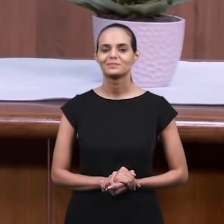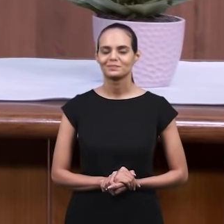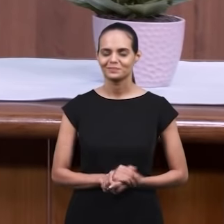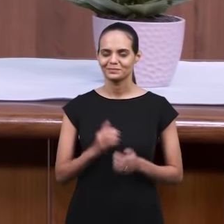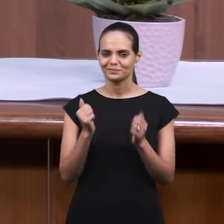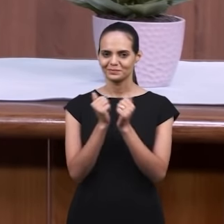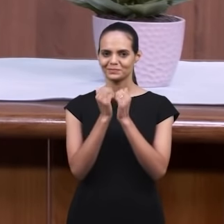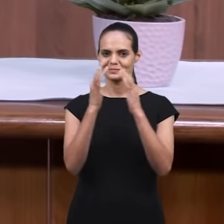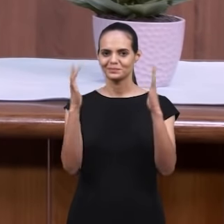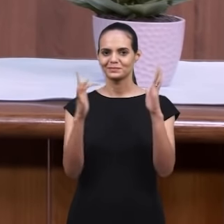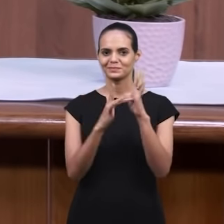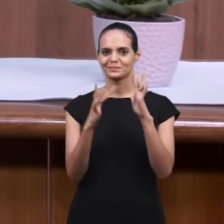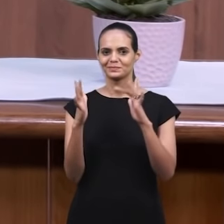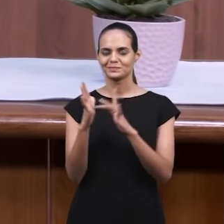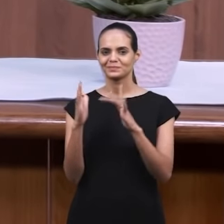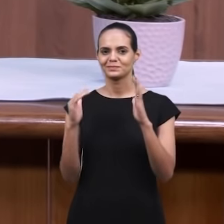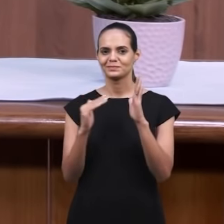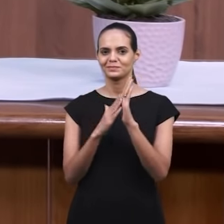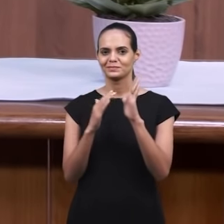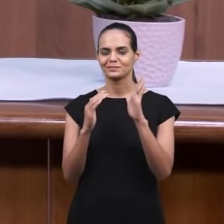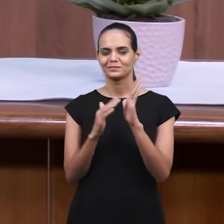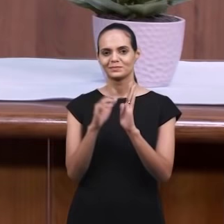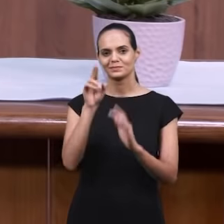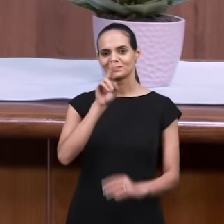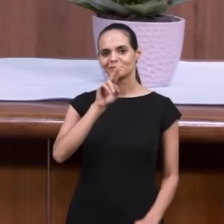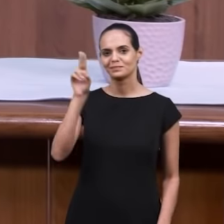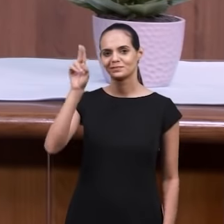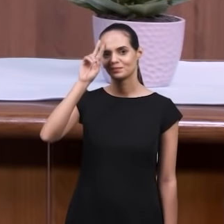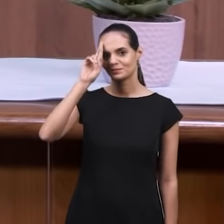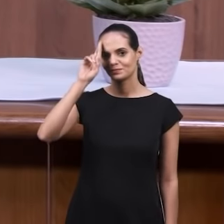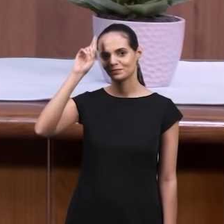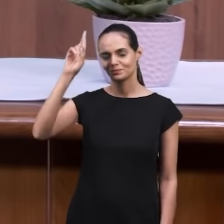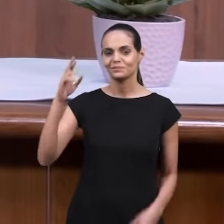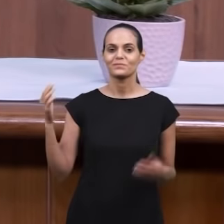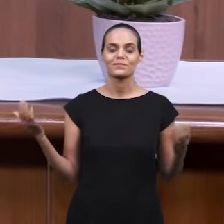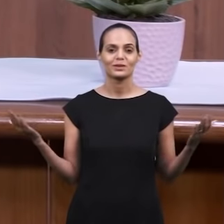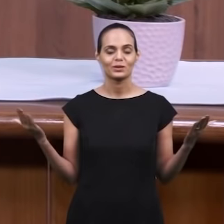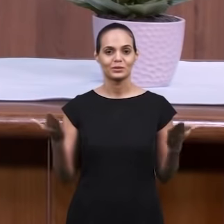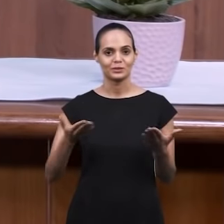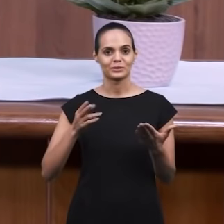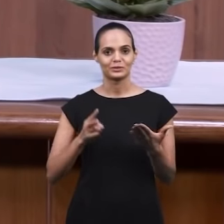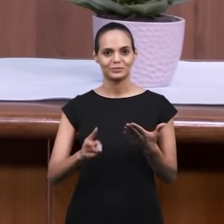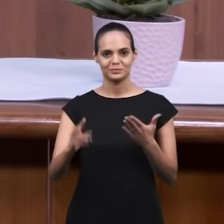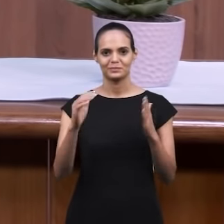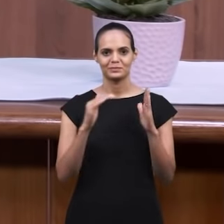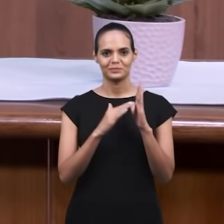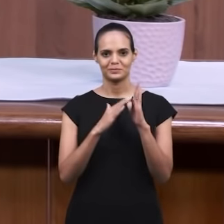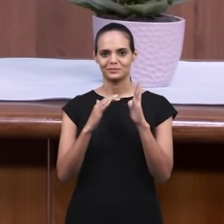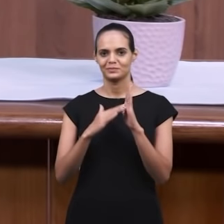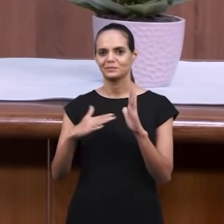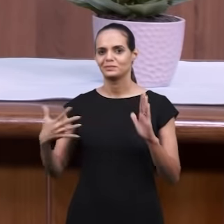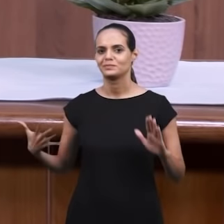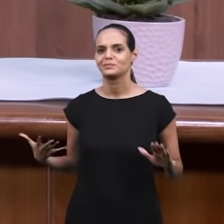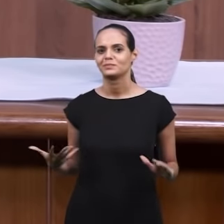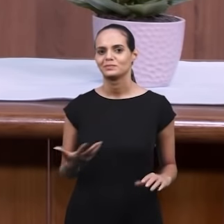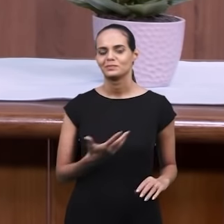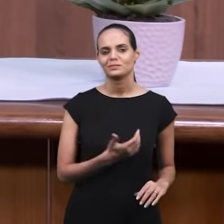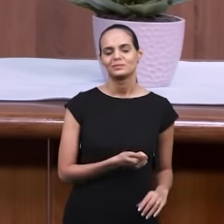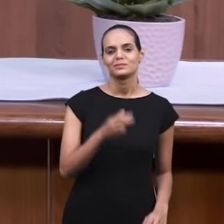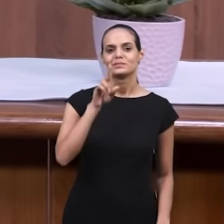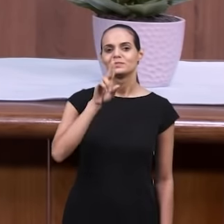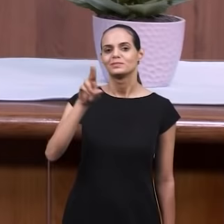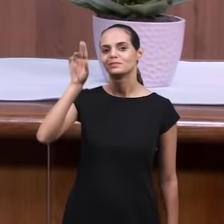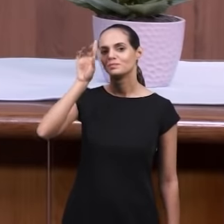Glória a Jesus, louvado seja o nome do Senhor. Nós vamos continuar louvando ao Senhor, vamos continuar adorando o nome do nosso